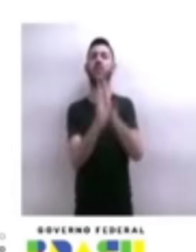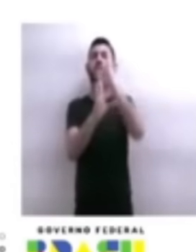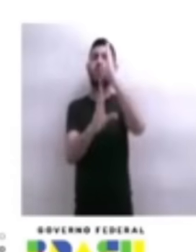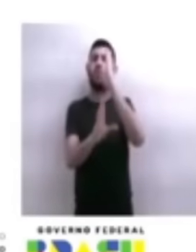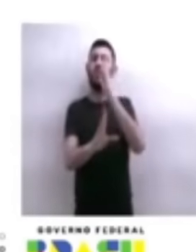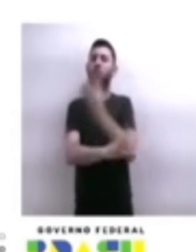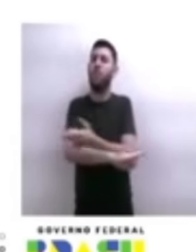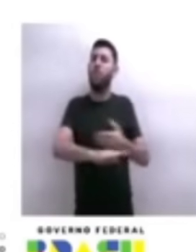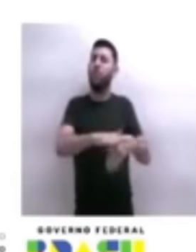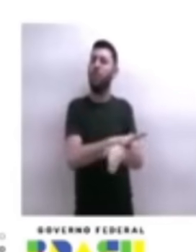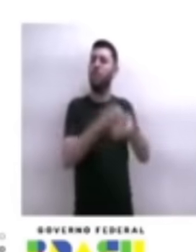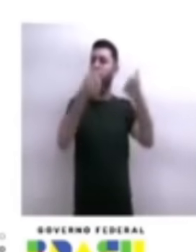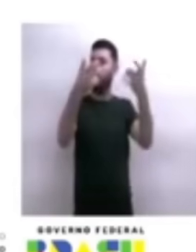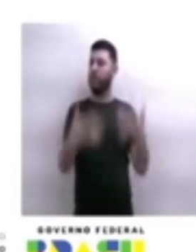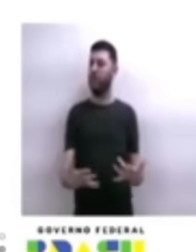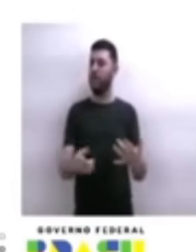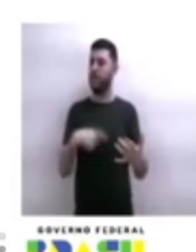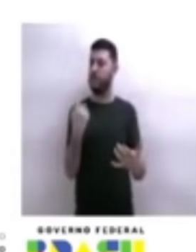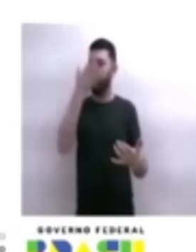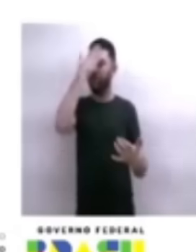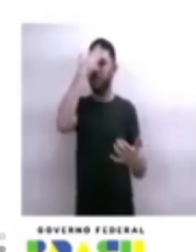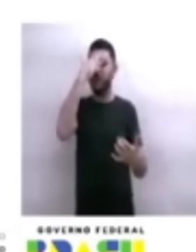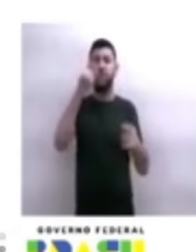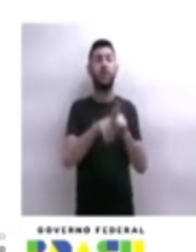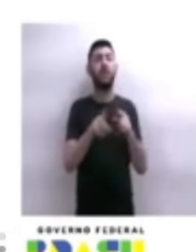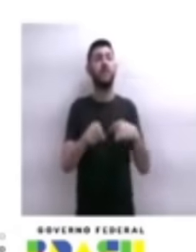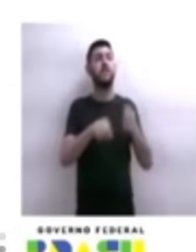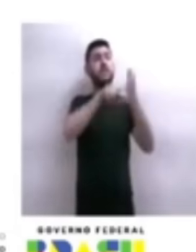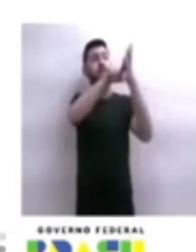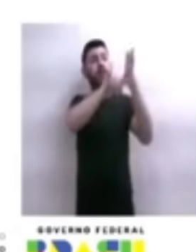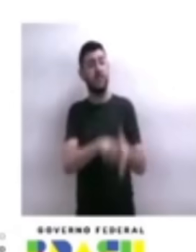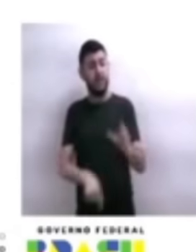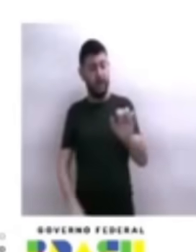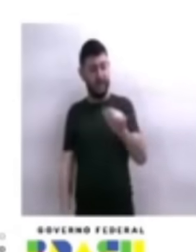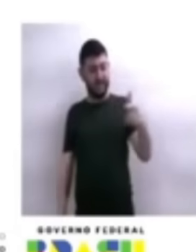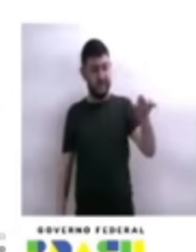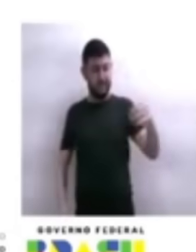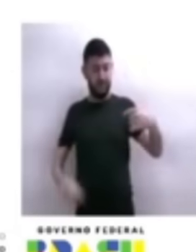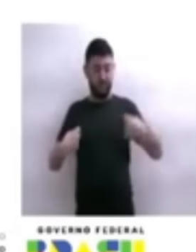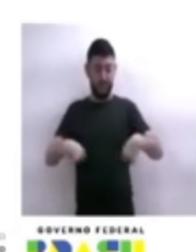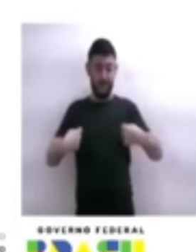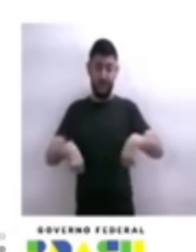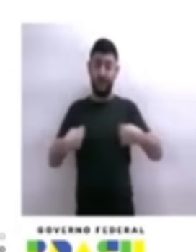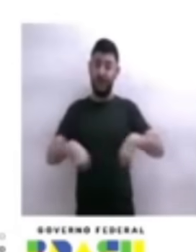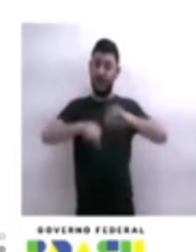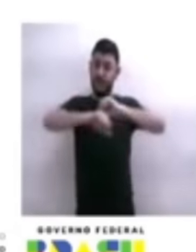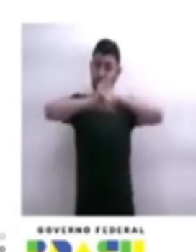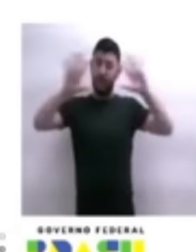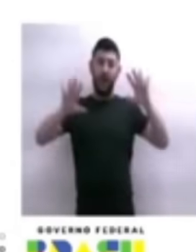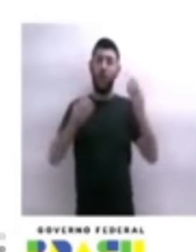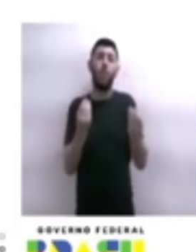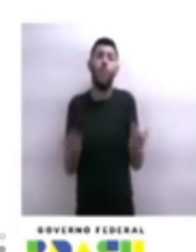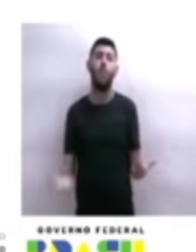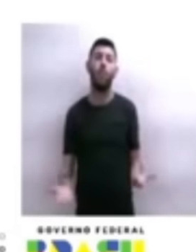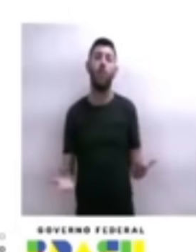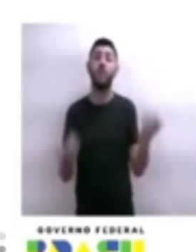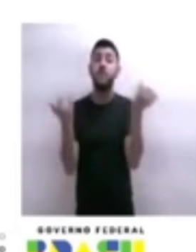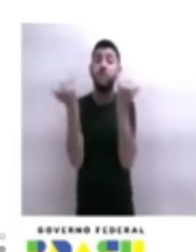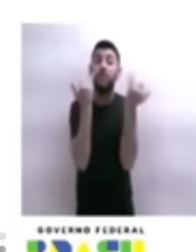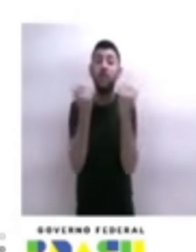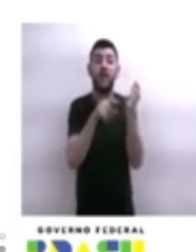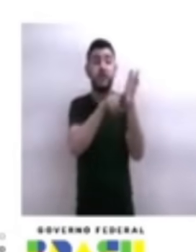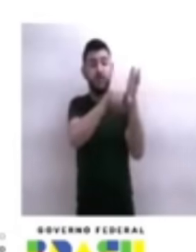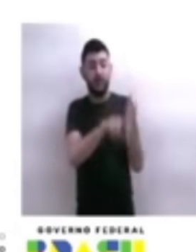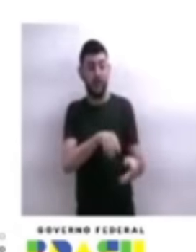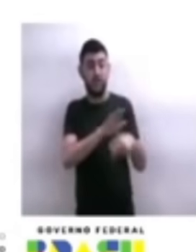o processo que está verificando situações que precisam de esclarecimento a partir da análise das informações do Cadastro